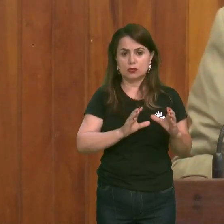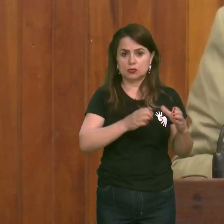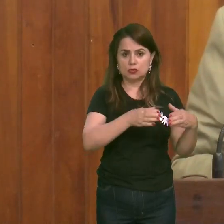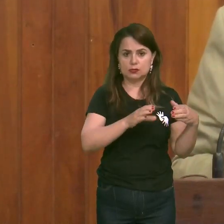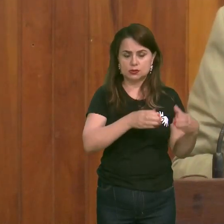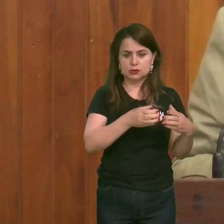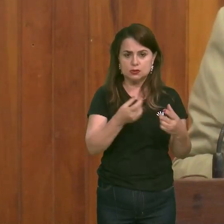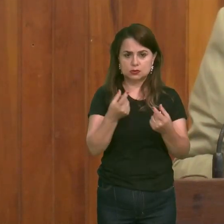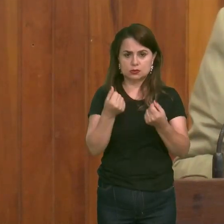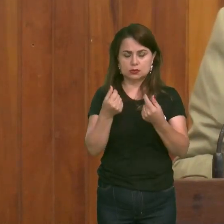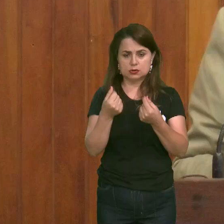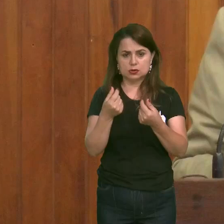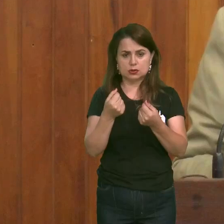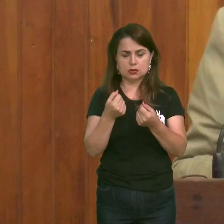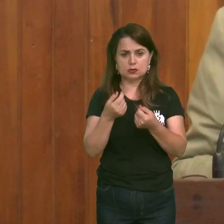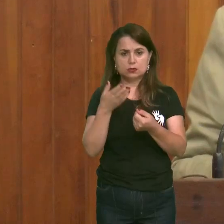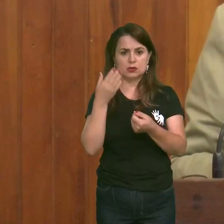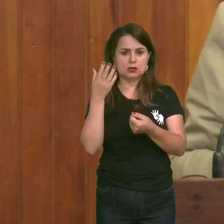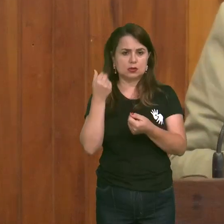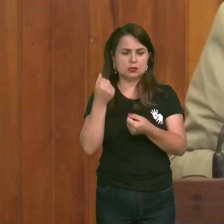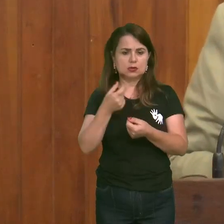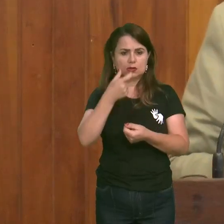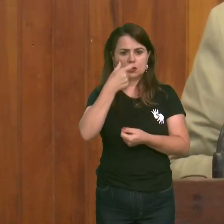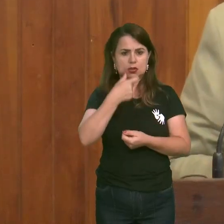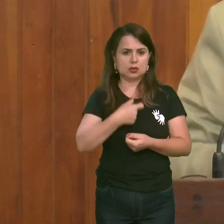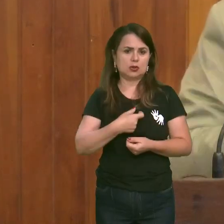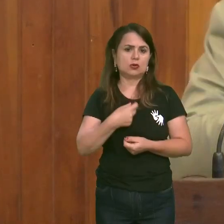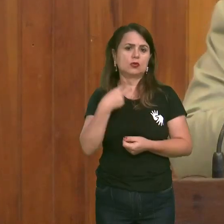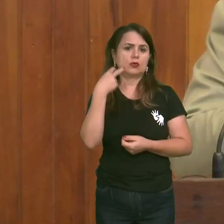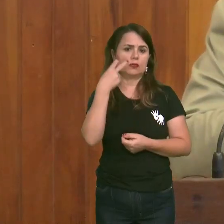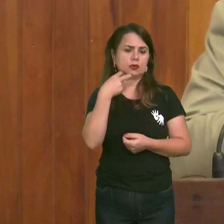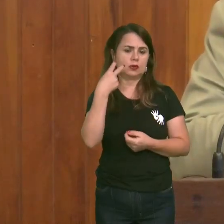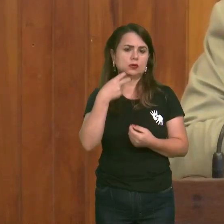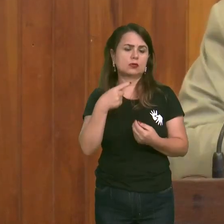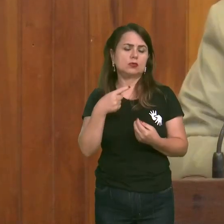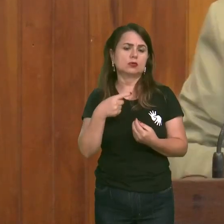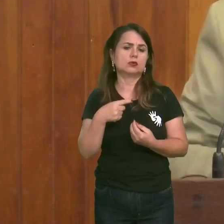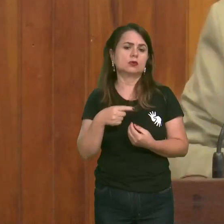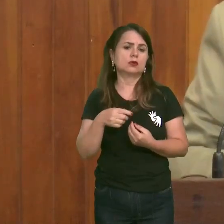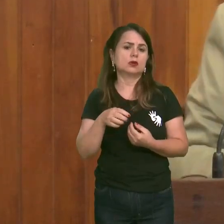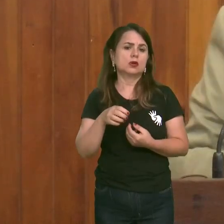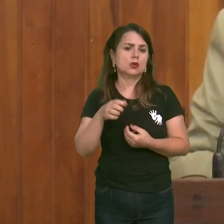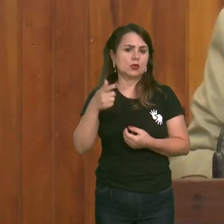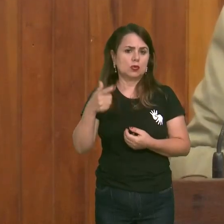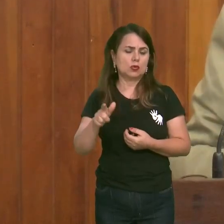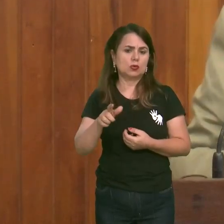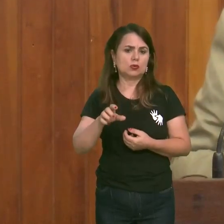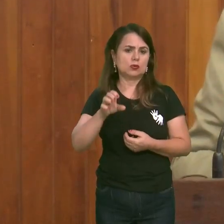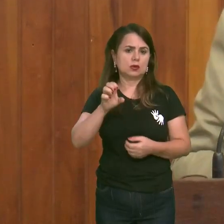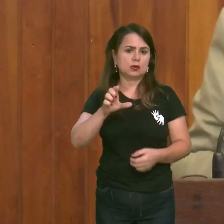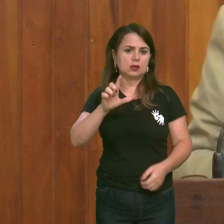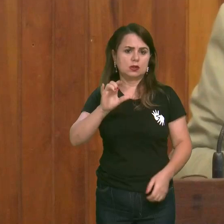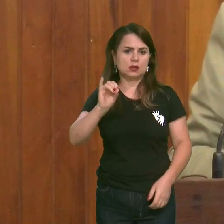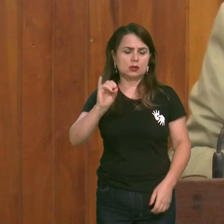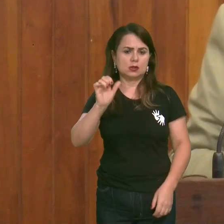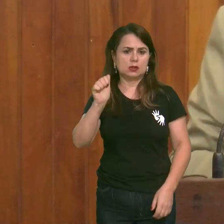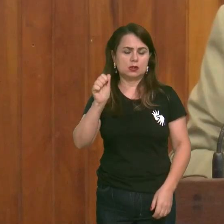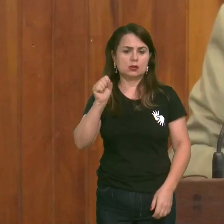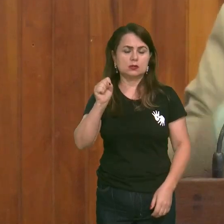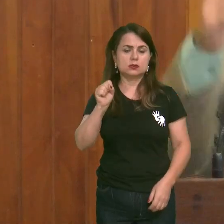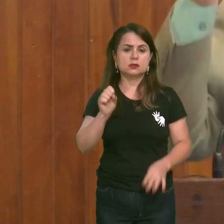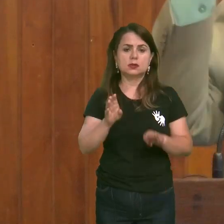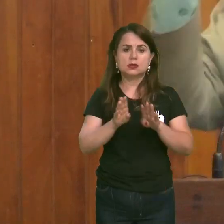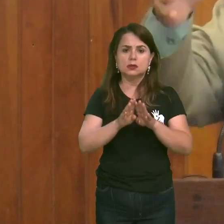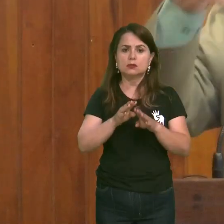do Servidor Público éramos eu Vereador saudoso virado Elias e Leonel e o Luiz Carlos da Silva que era fiscal de renda